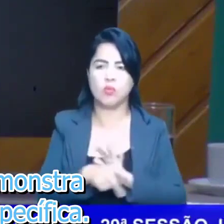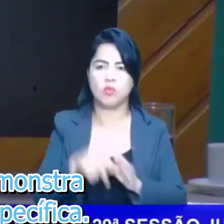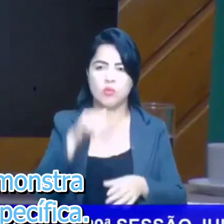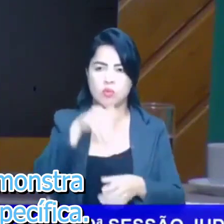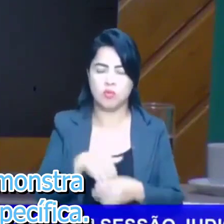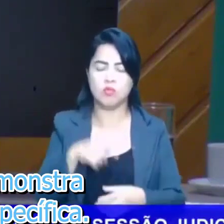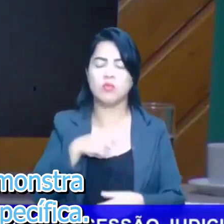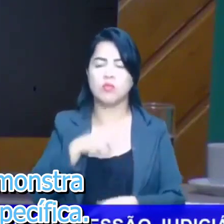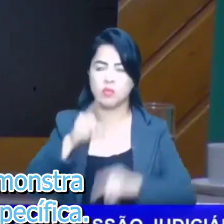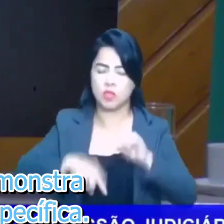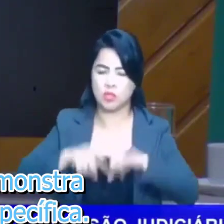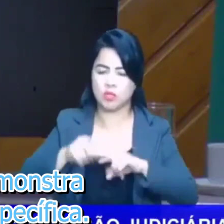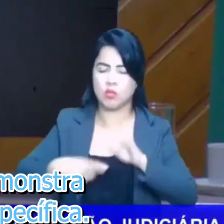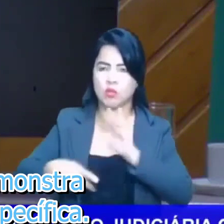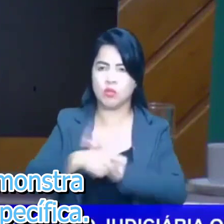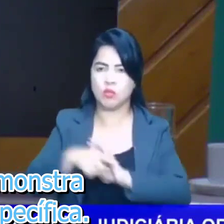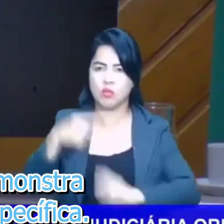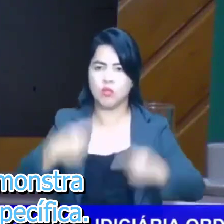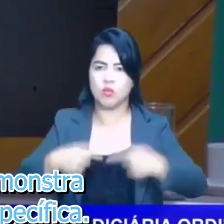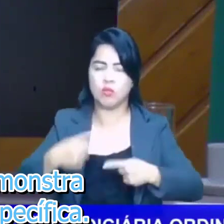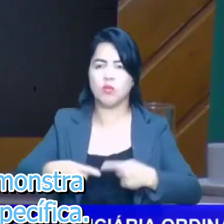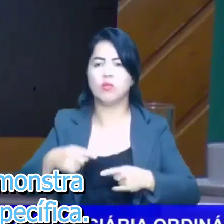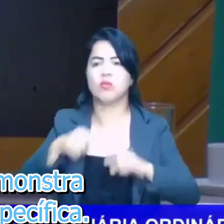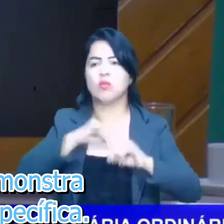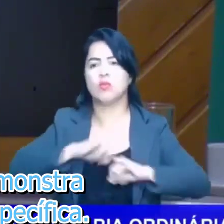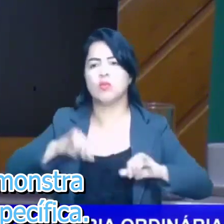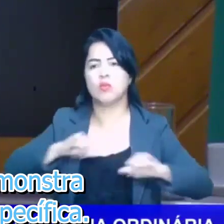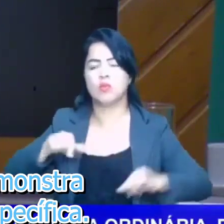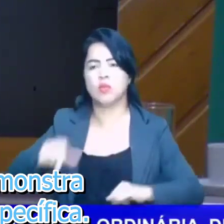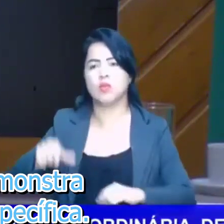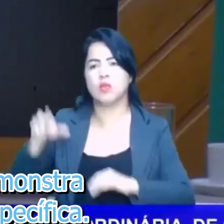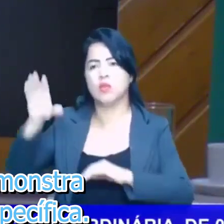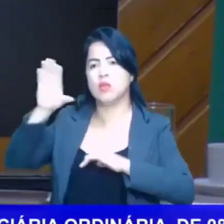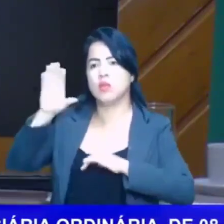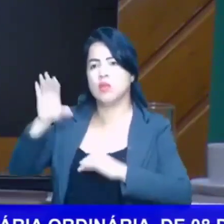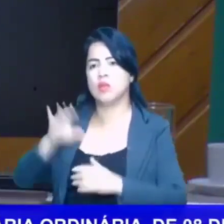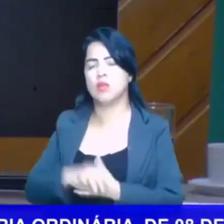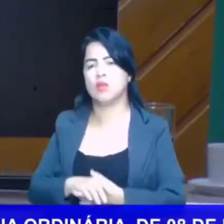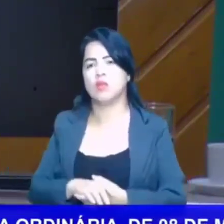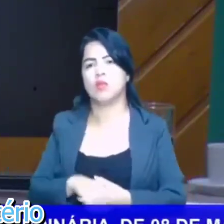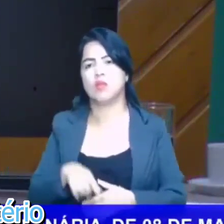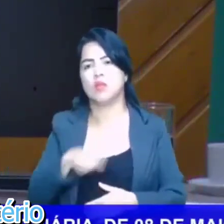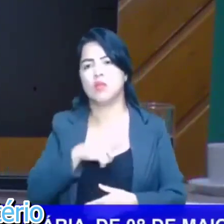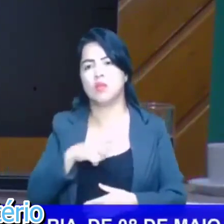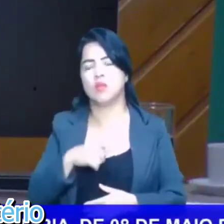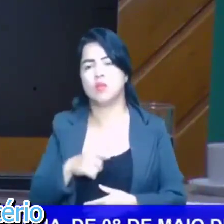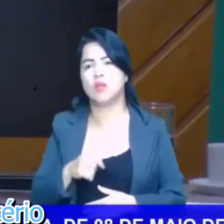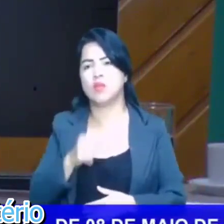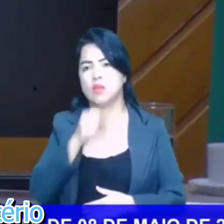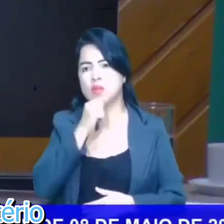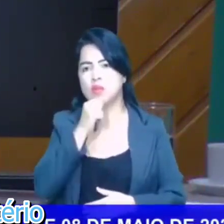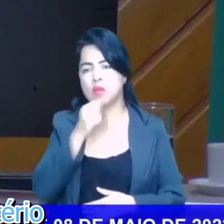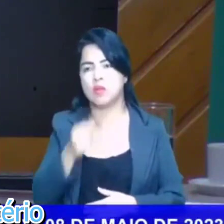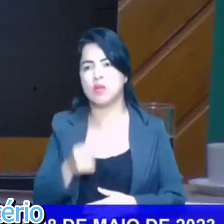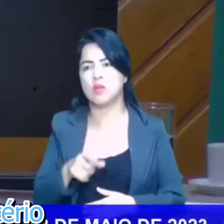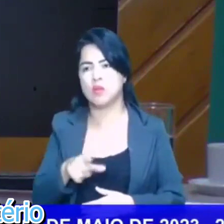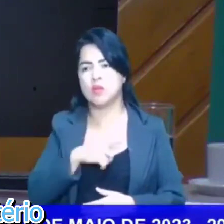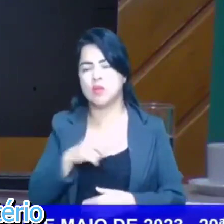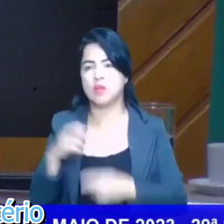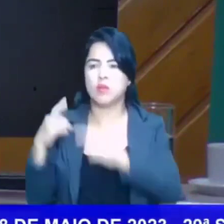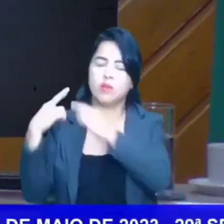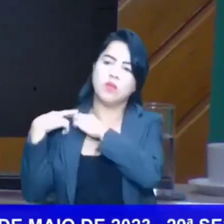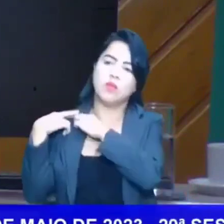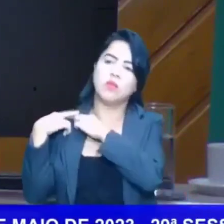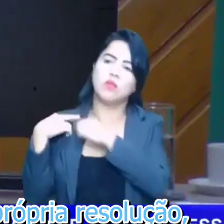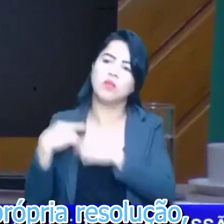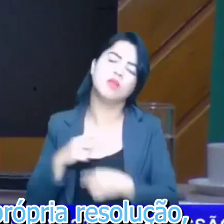que havia material de campanha daquela candidata específica. Para além disso, quanto à responsabilidade, o